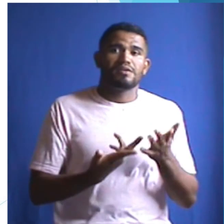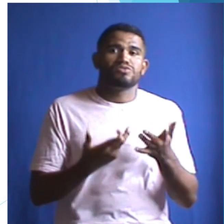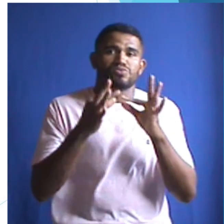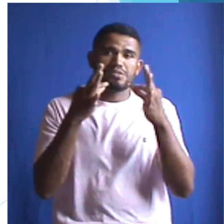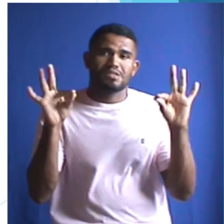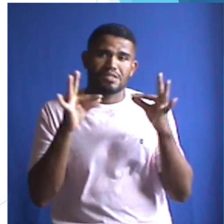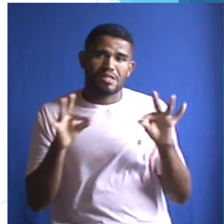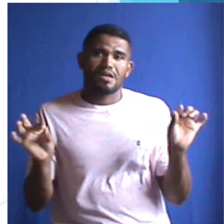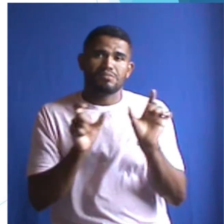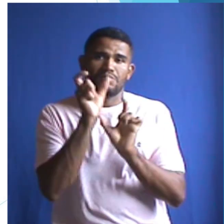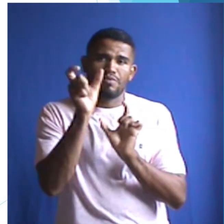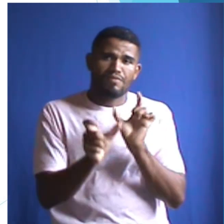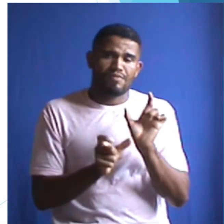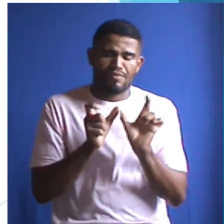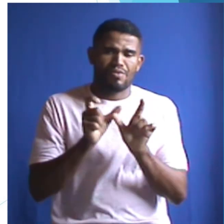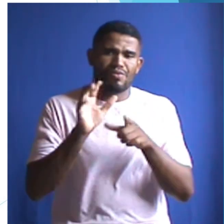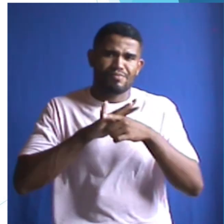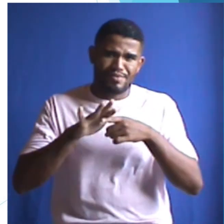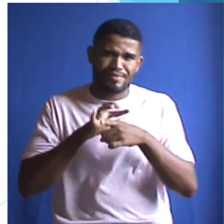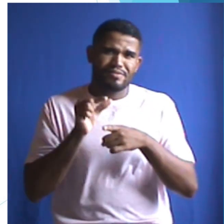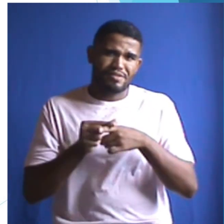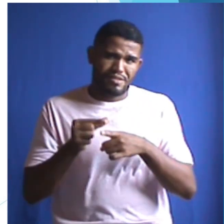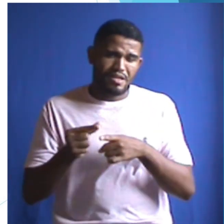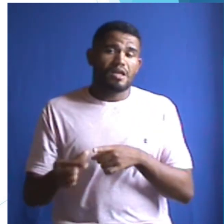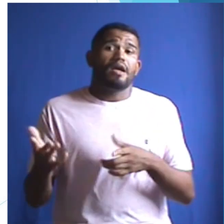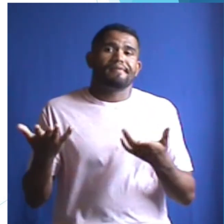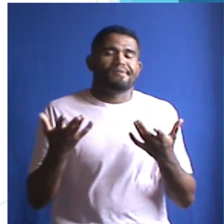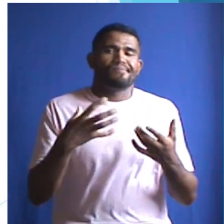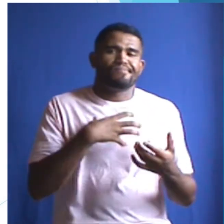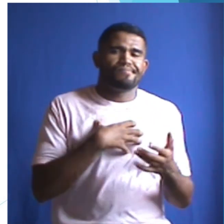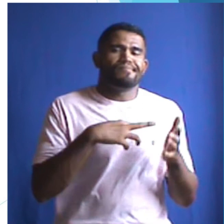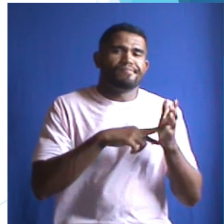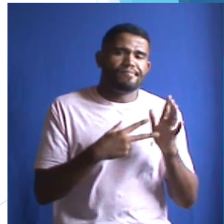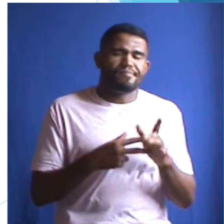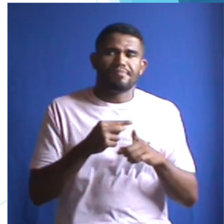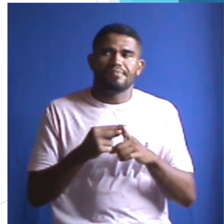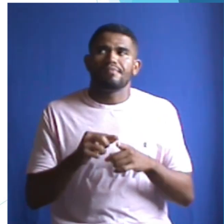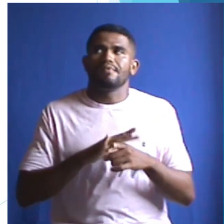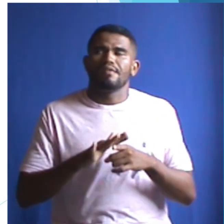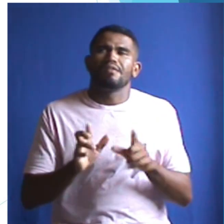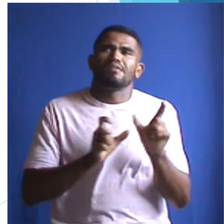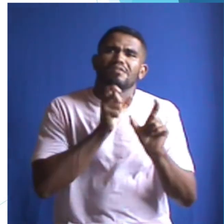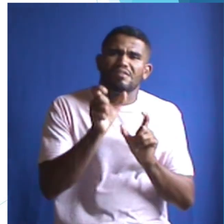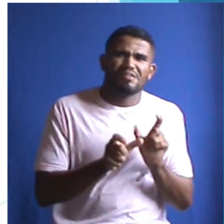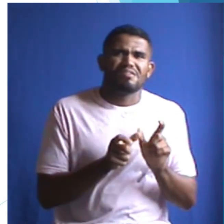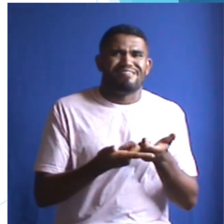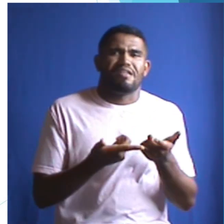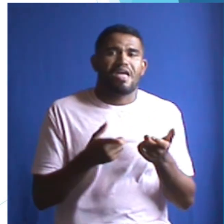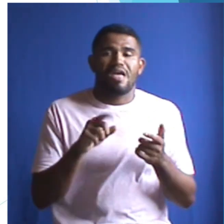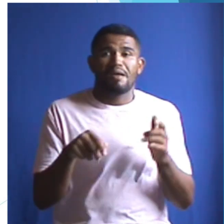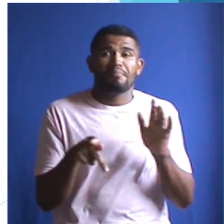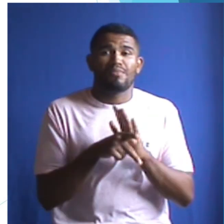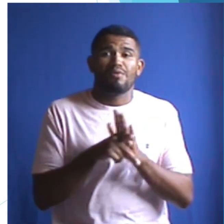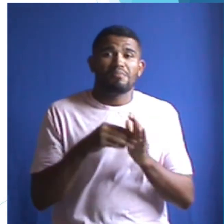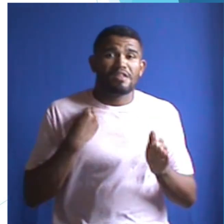sintático, morfológico, fonológico. E essas palavras semântico, sintático, morfológico e fonológico são palavras do